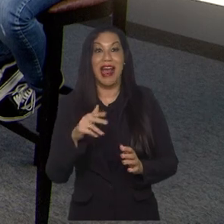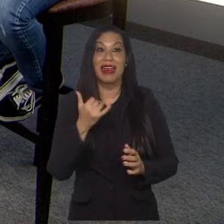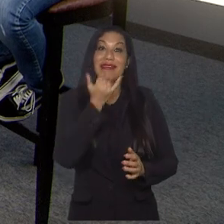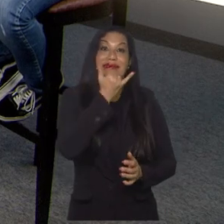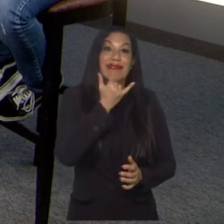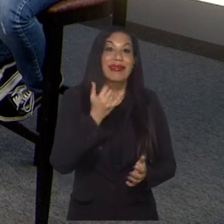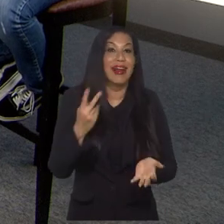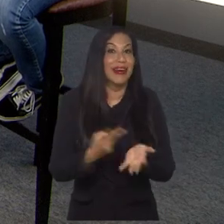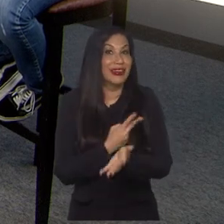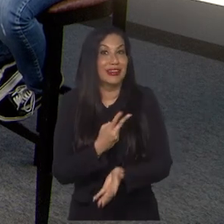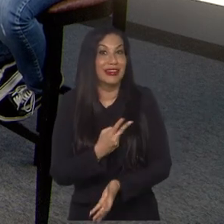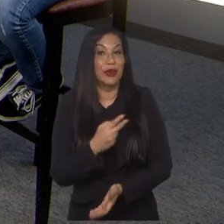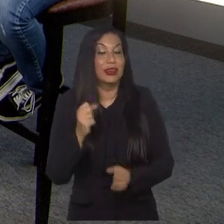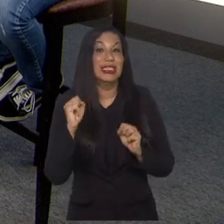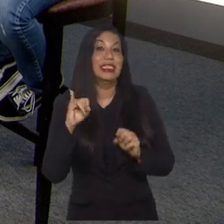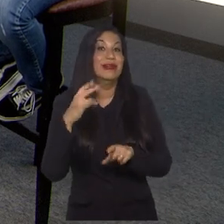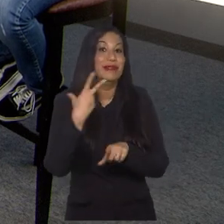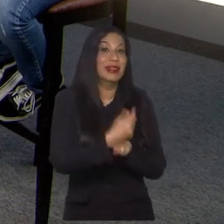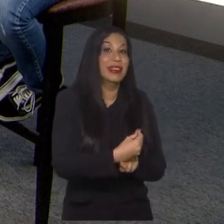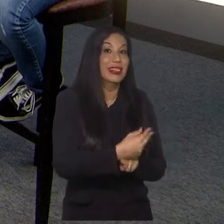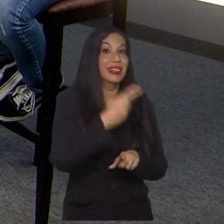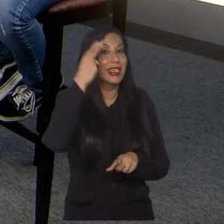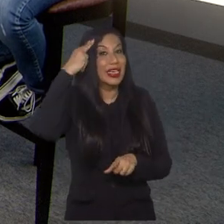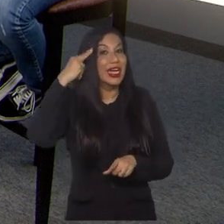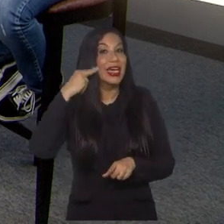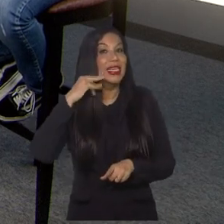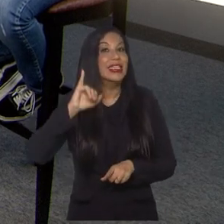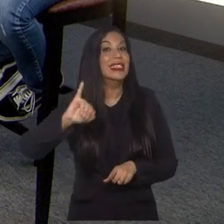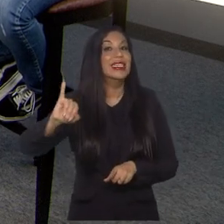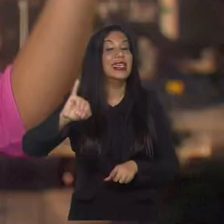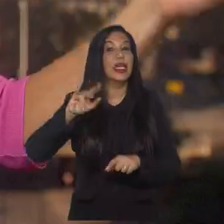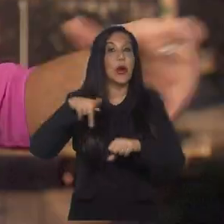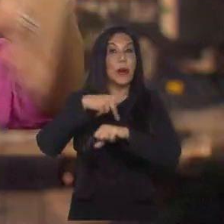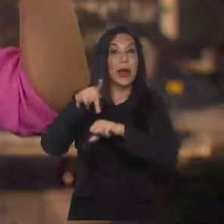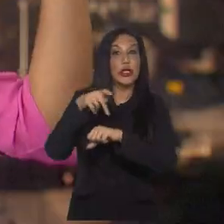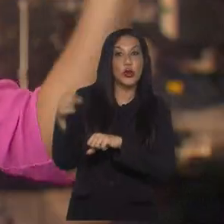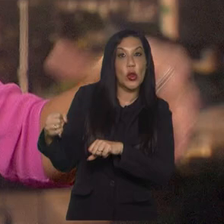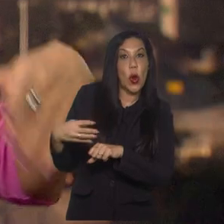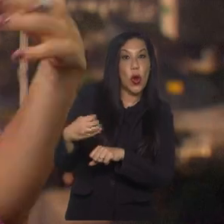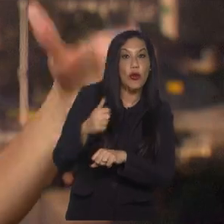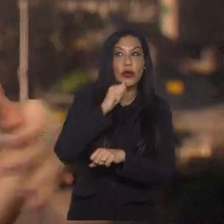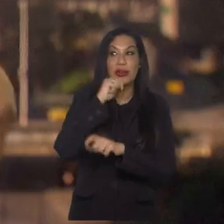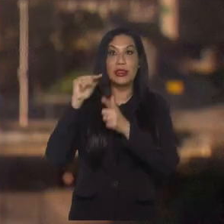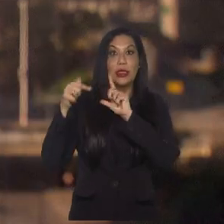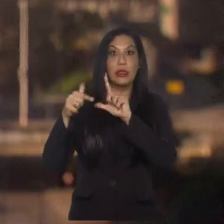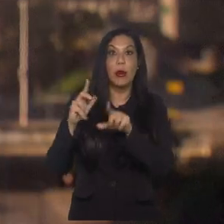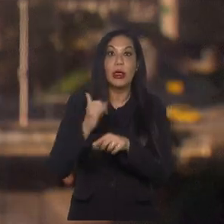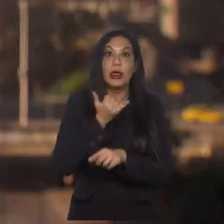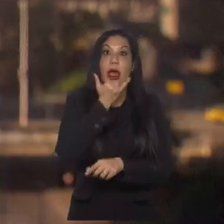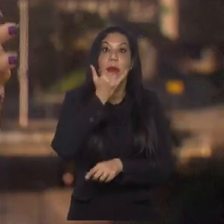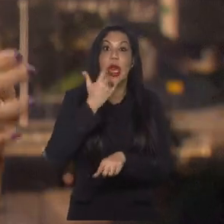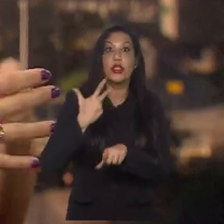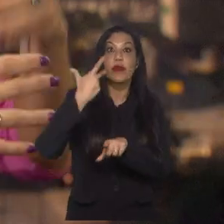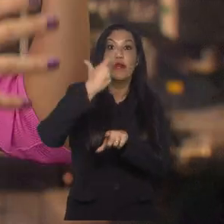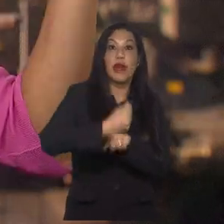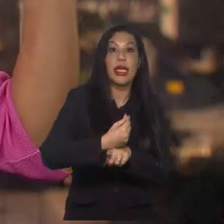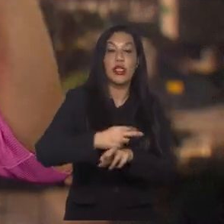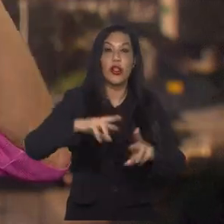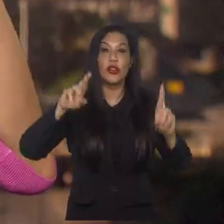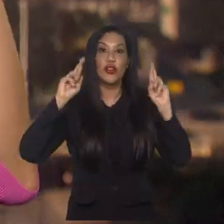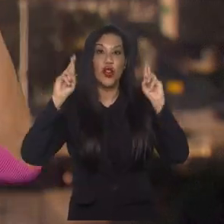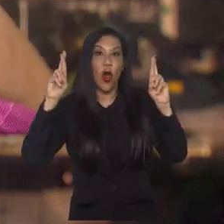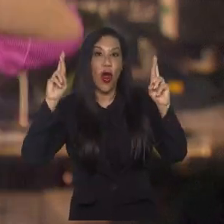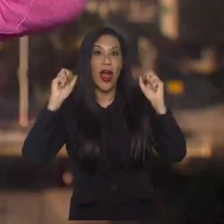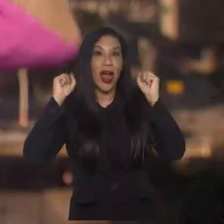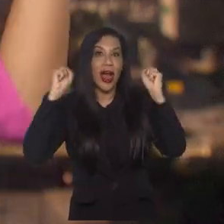conta a favor, né? A gente vê em todos os mundiais, Olimpíadas, tem aquele país que é estreante, que não tem tradição e tudo mais. E a gente torce por eles.